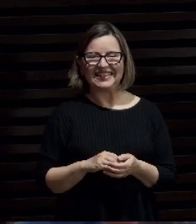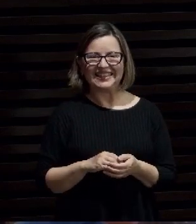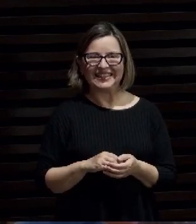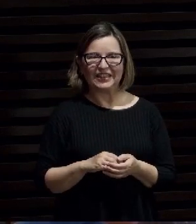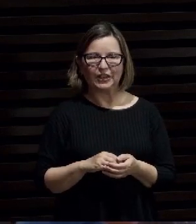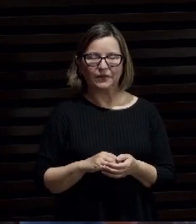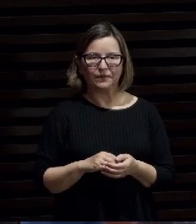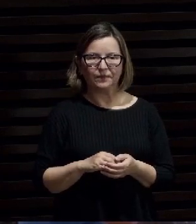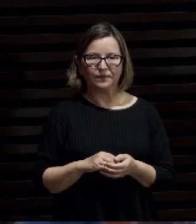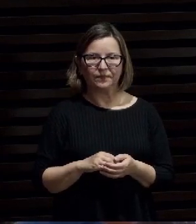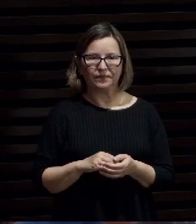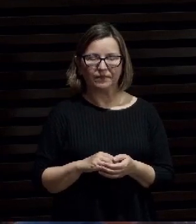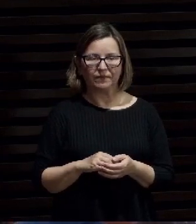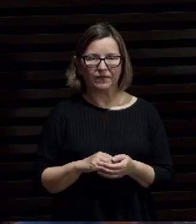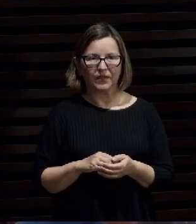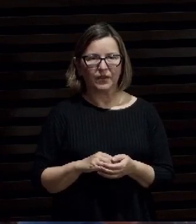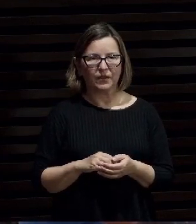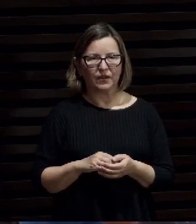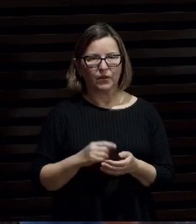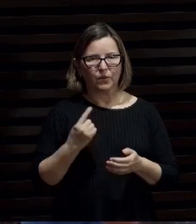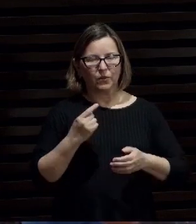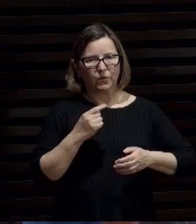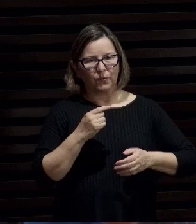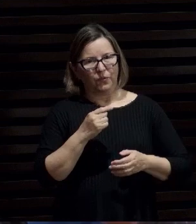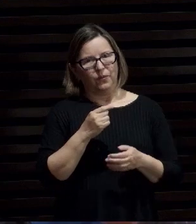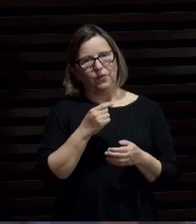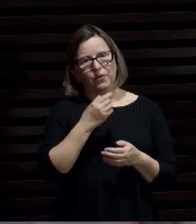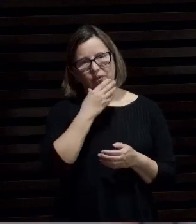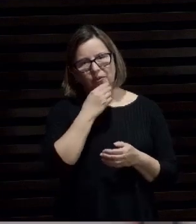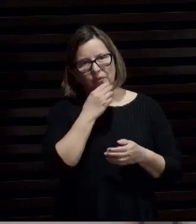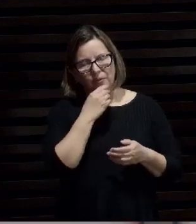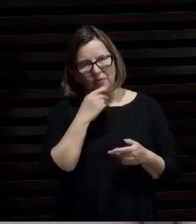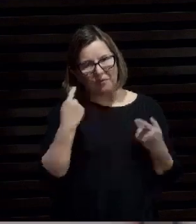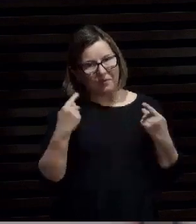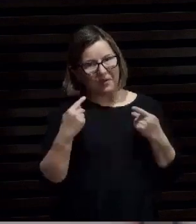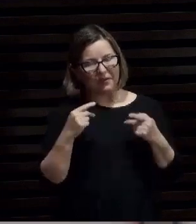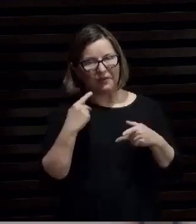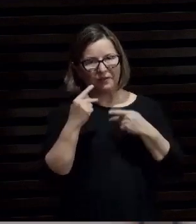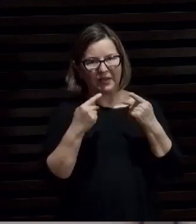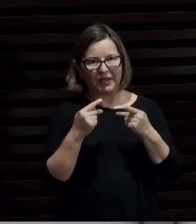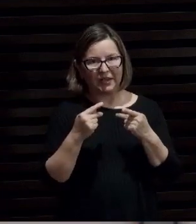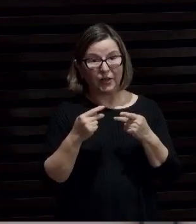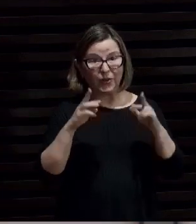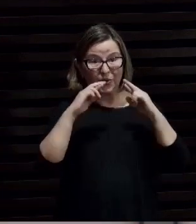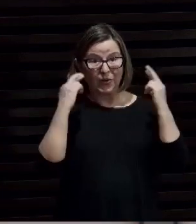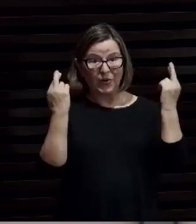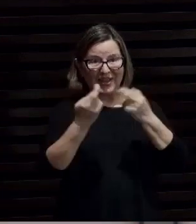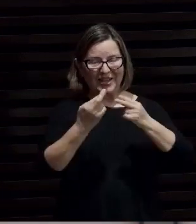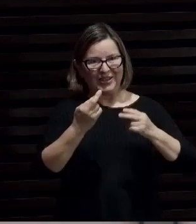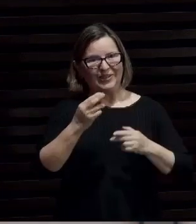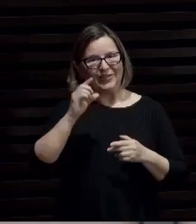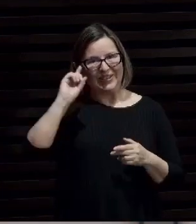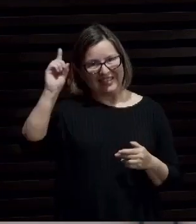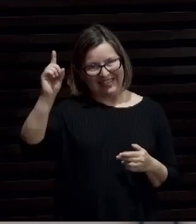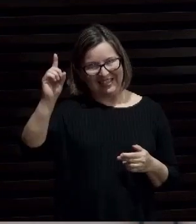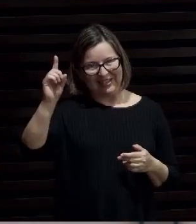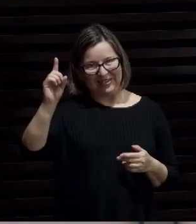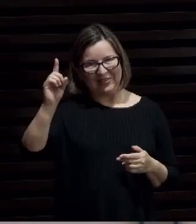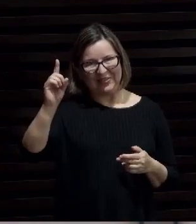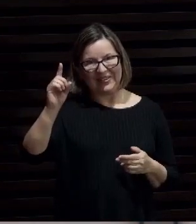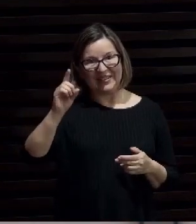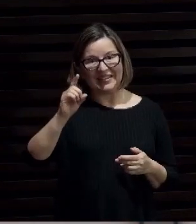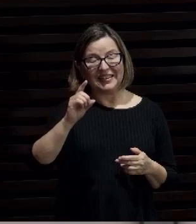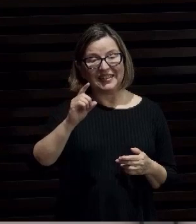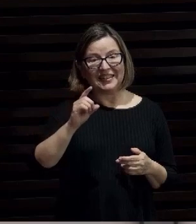O irmão F.F. Bruce, ele tem essa definição. O reino de Deus é o domínio de Deus onde a sua vontade é suprema. Seja